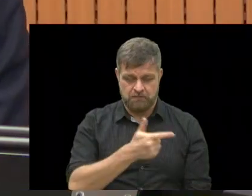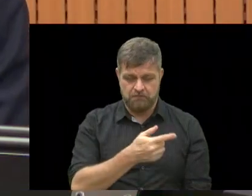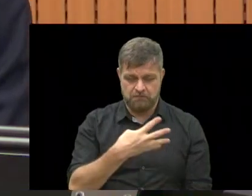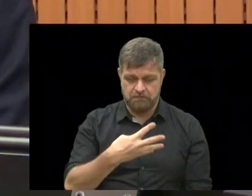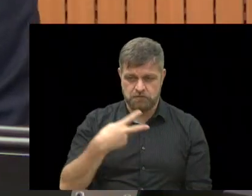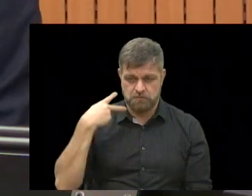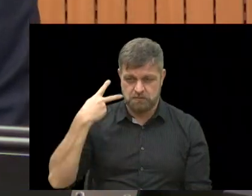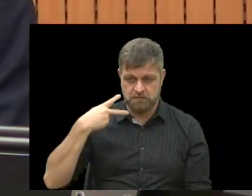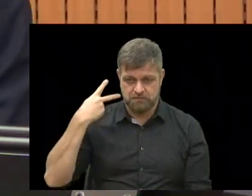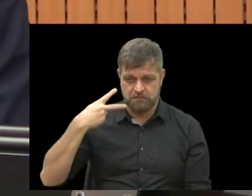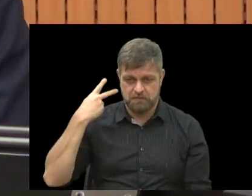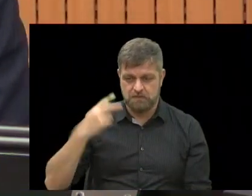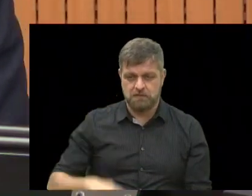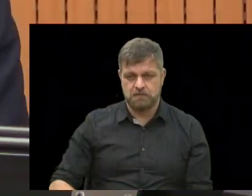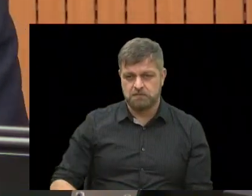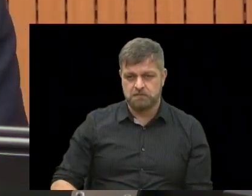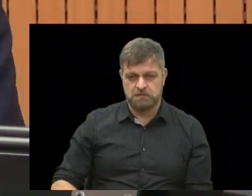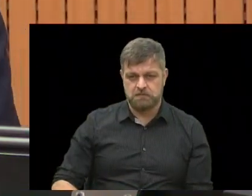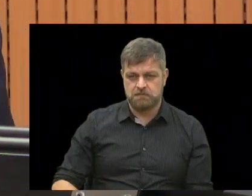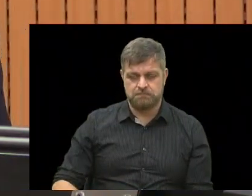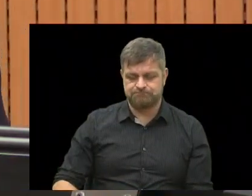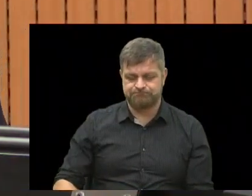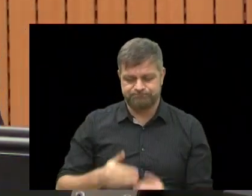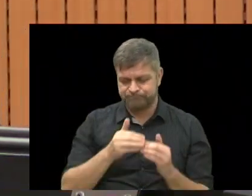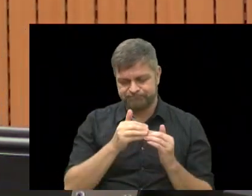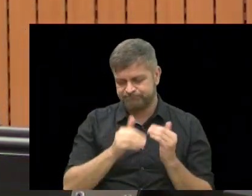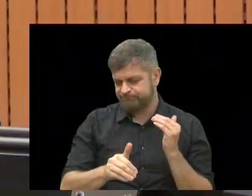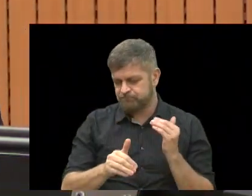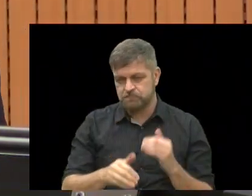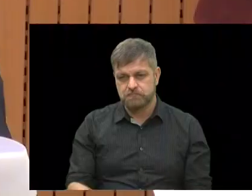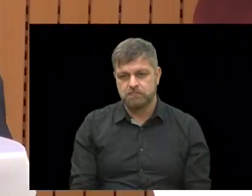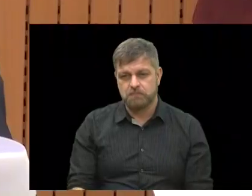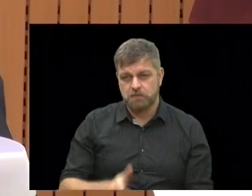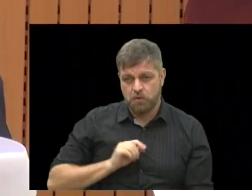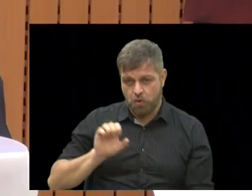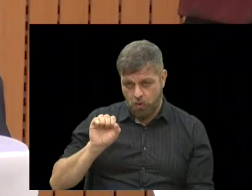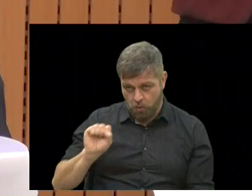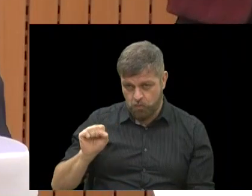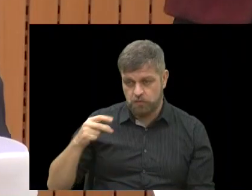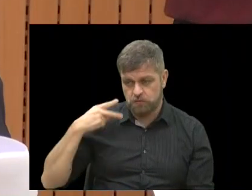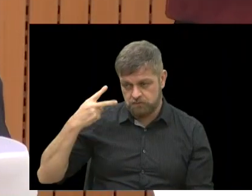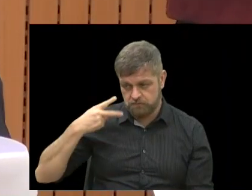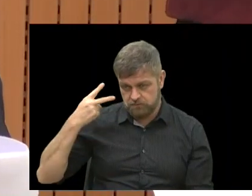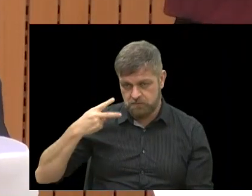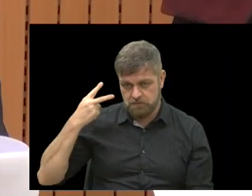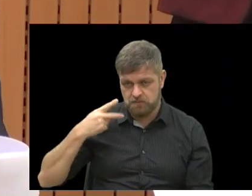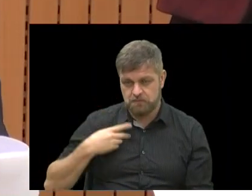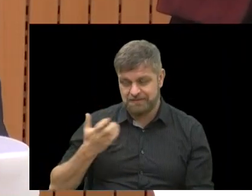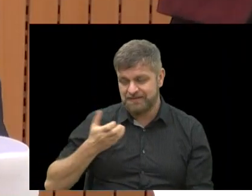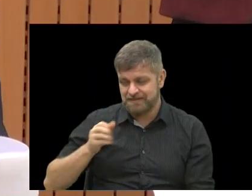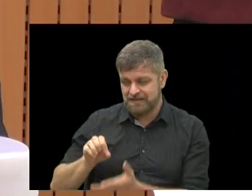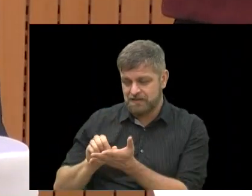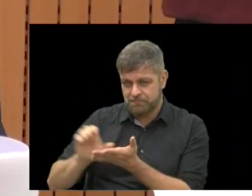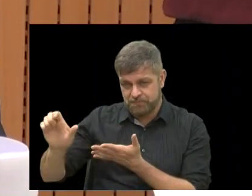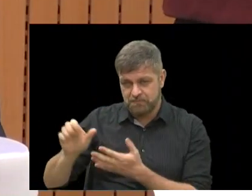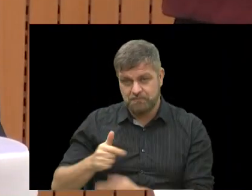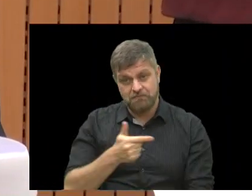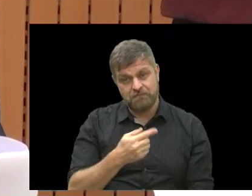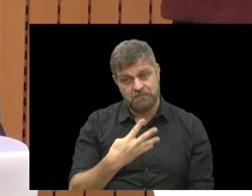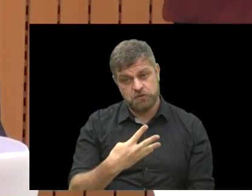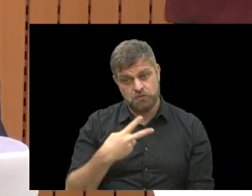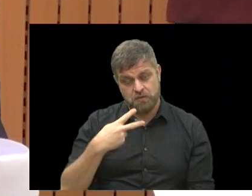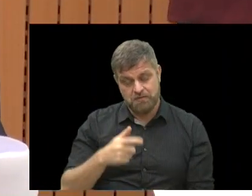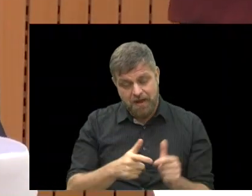24 vereadores contrários. Com 8 votos favoráveis e 24 votos